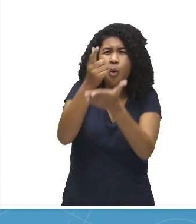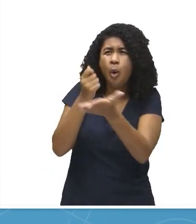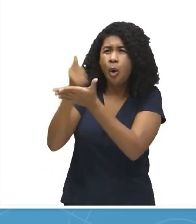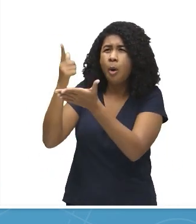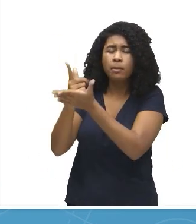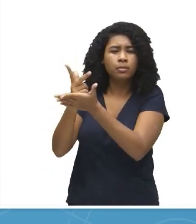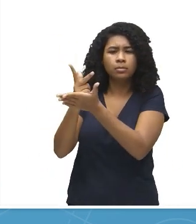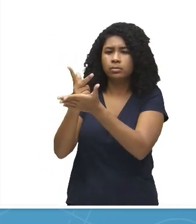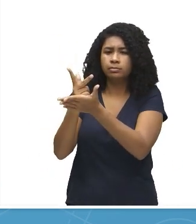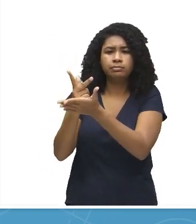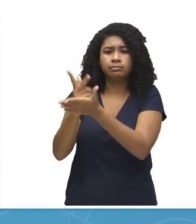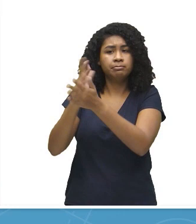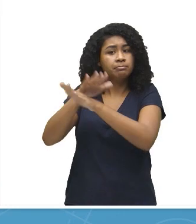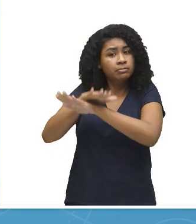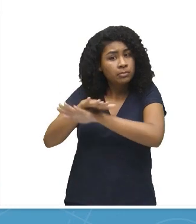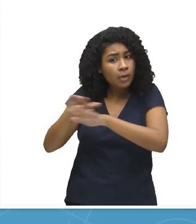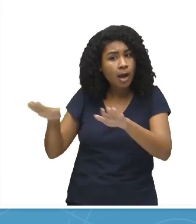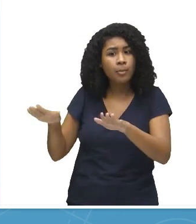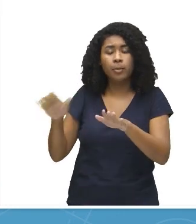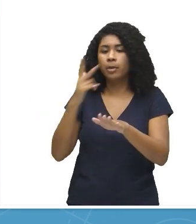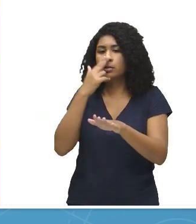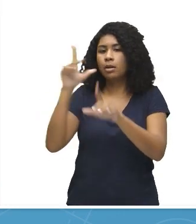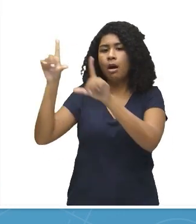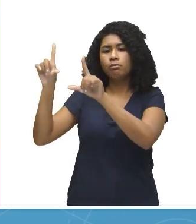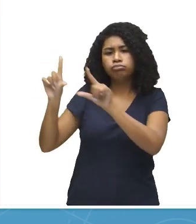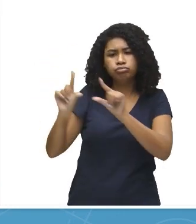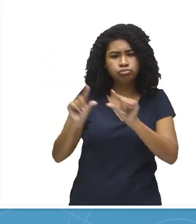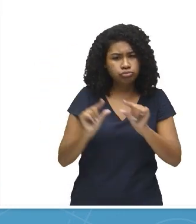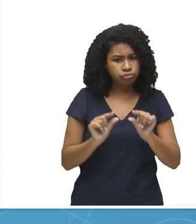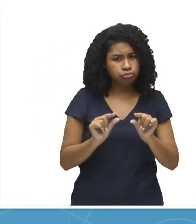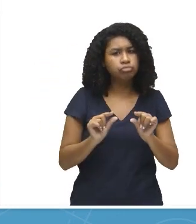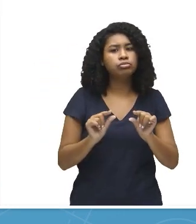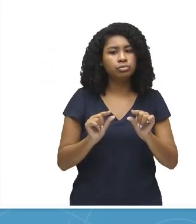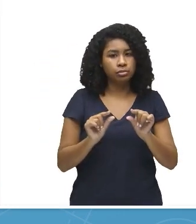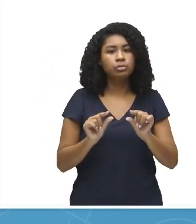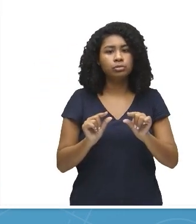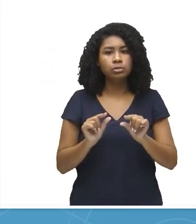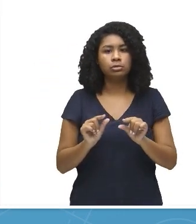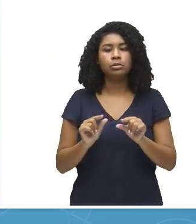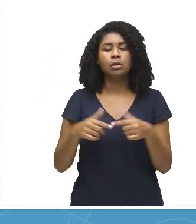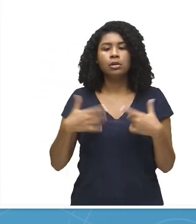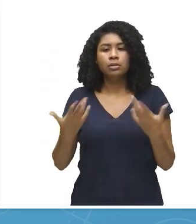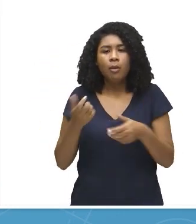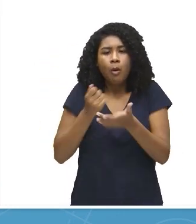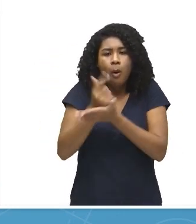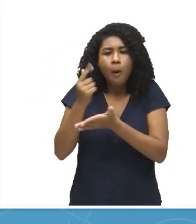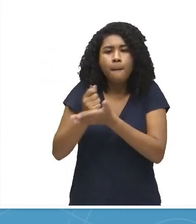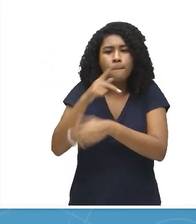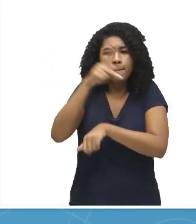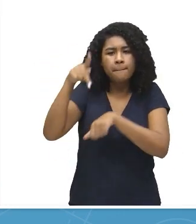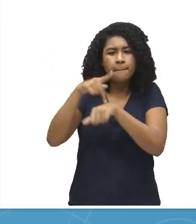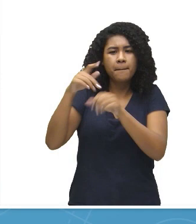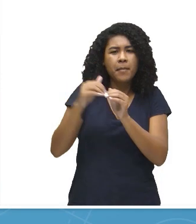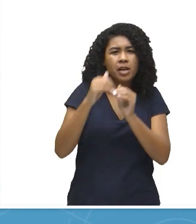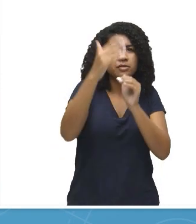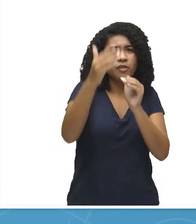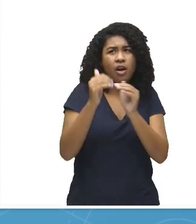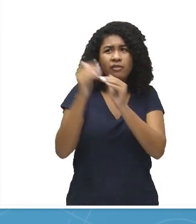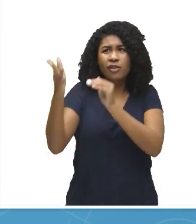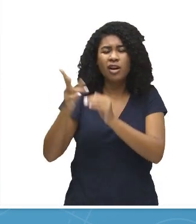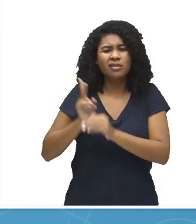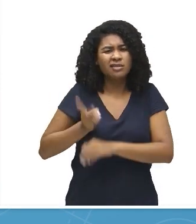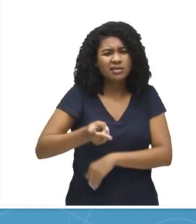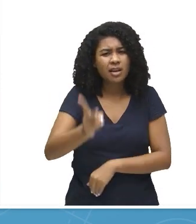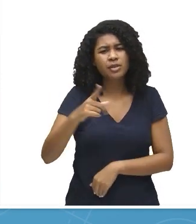Então a gente deixou aí de importar, né? O que significa isso? De comprar de outros países, né? Até então a